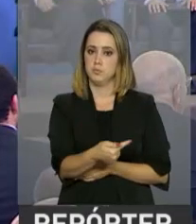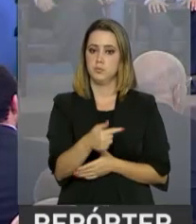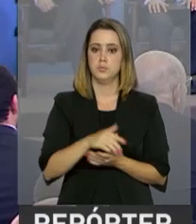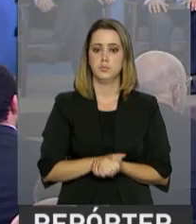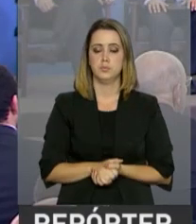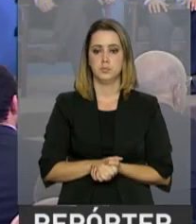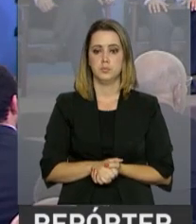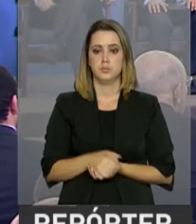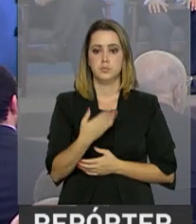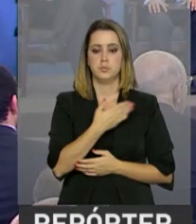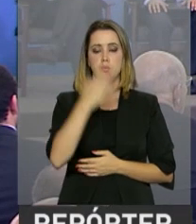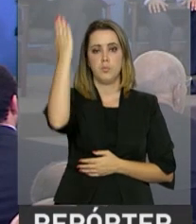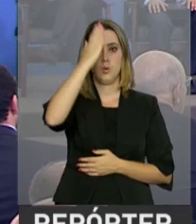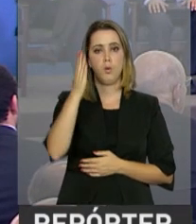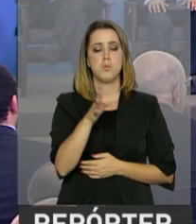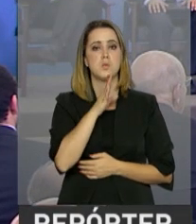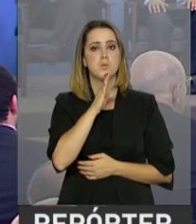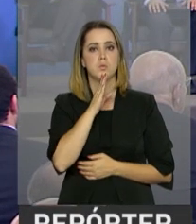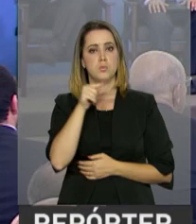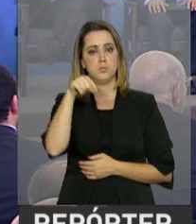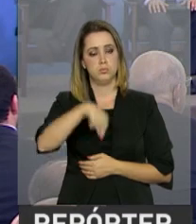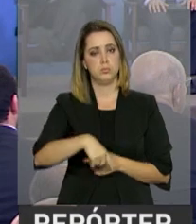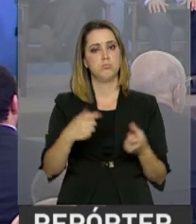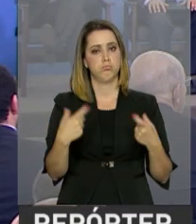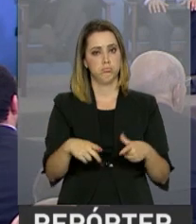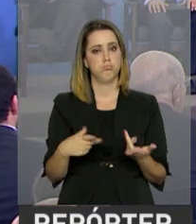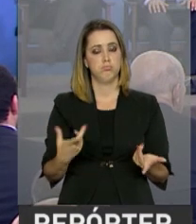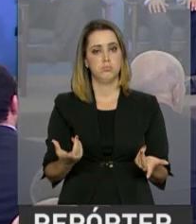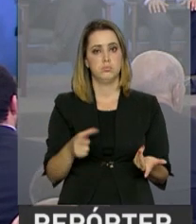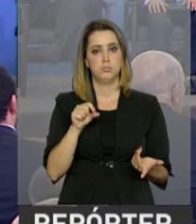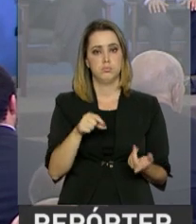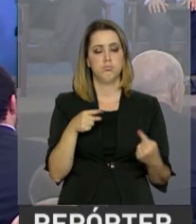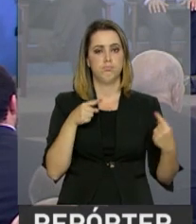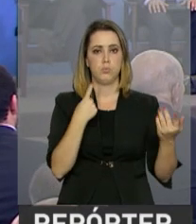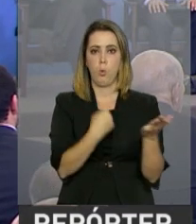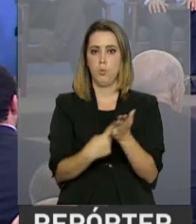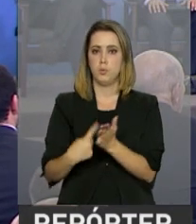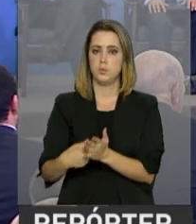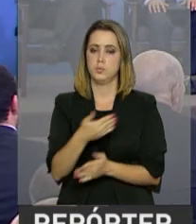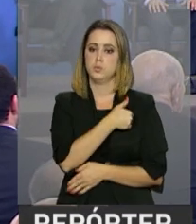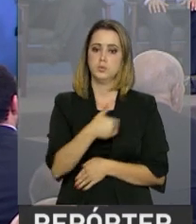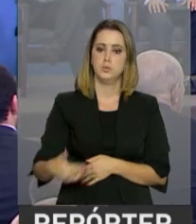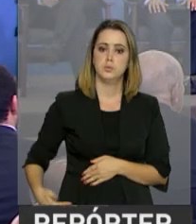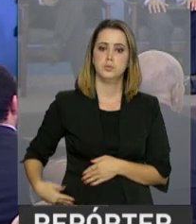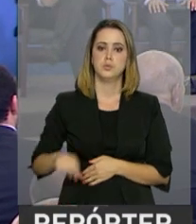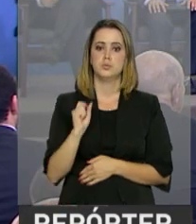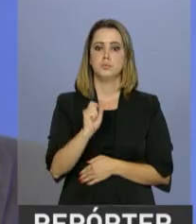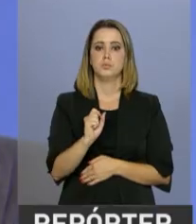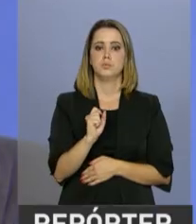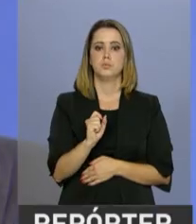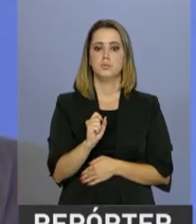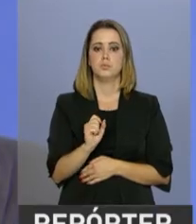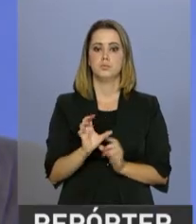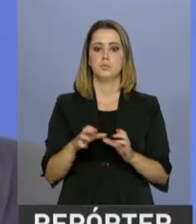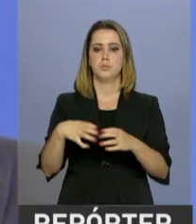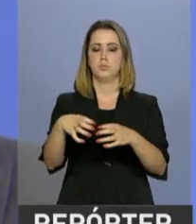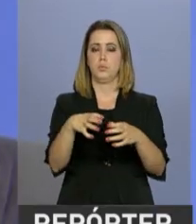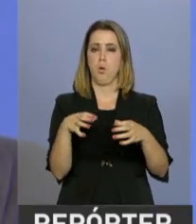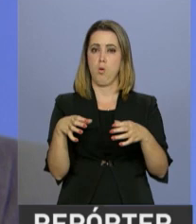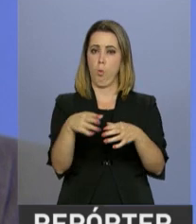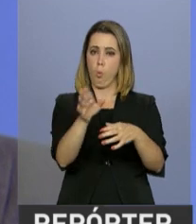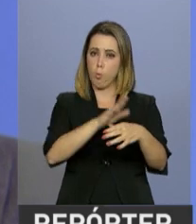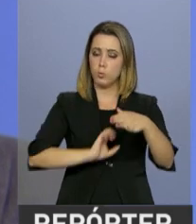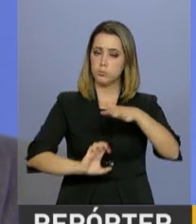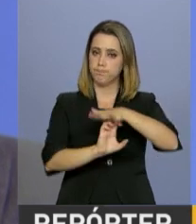O Brasil conhece um pacto que aqui é firmado entre governo e o setor da